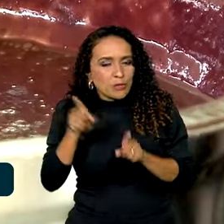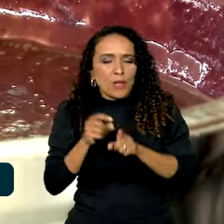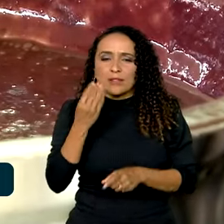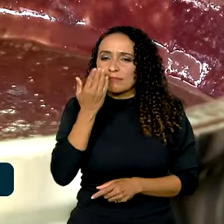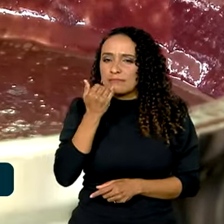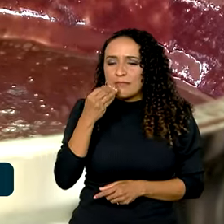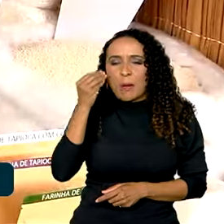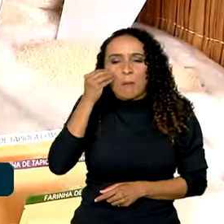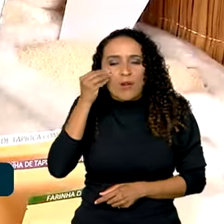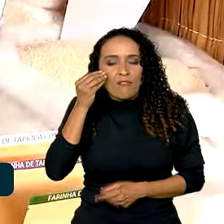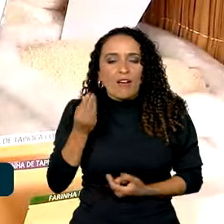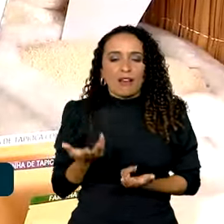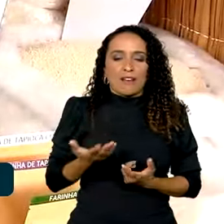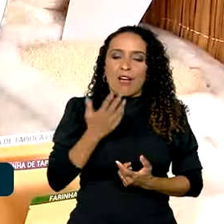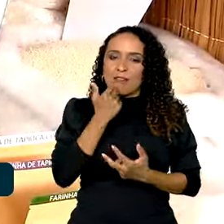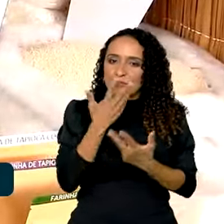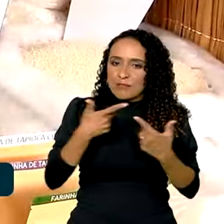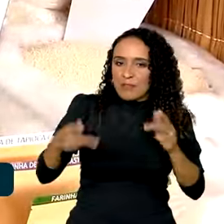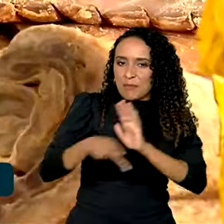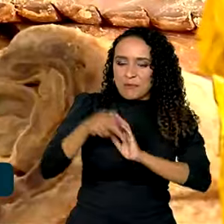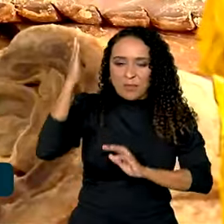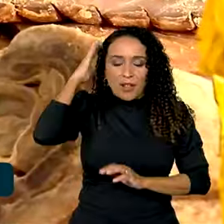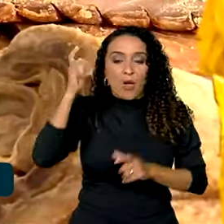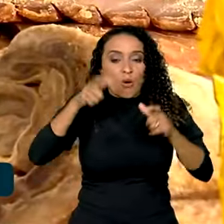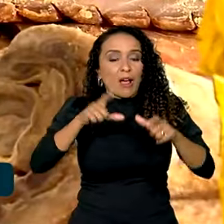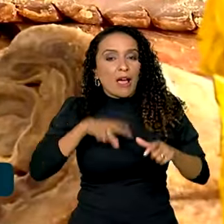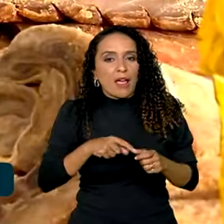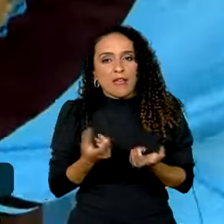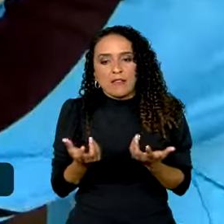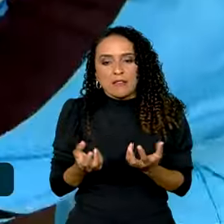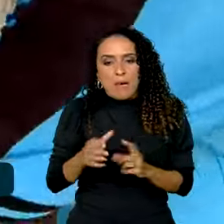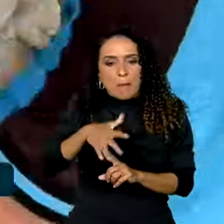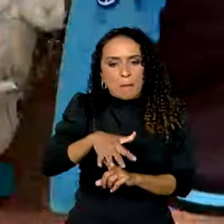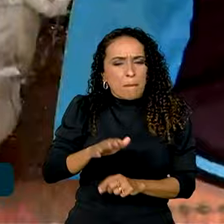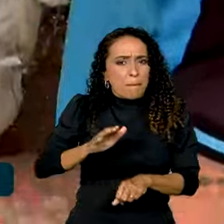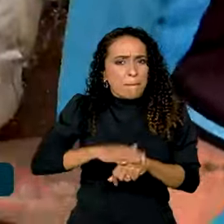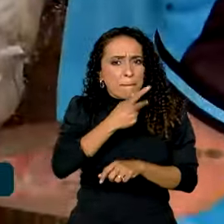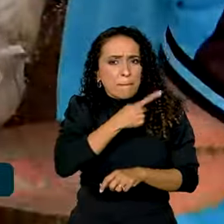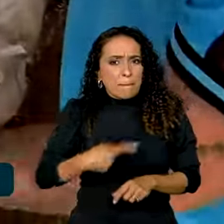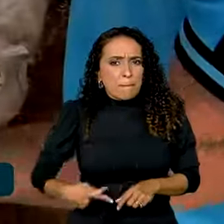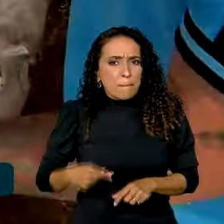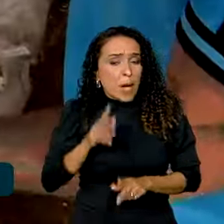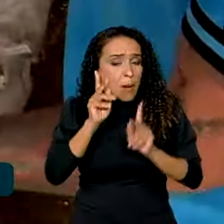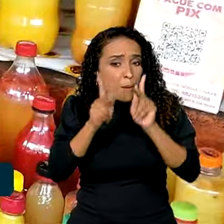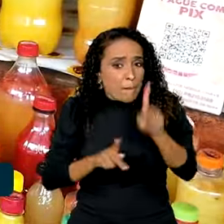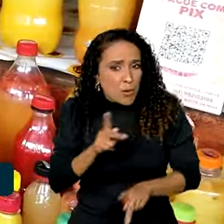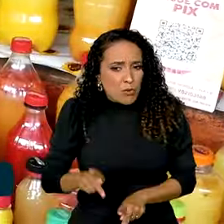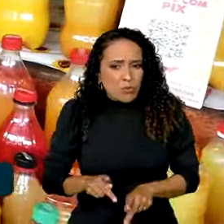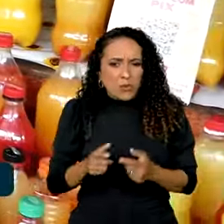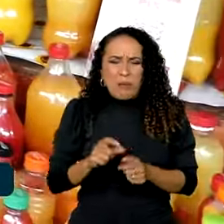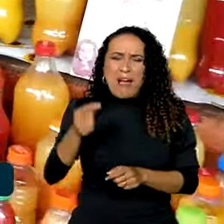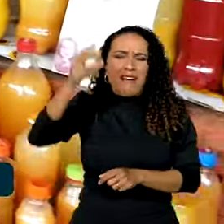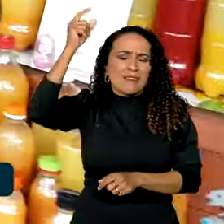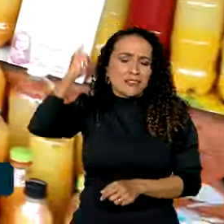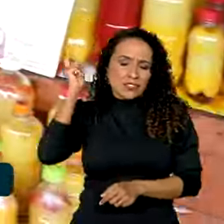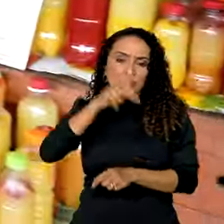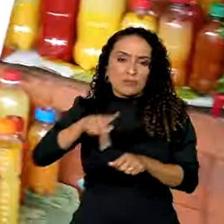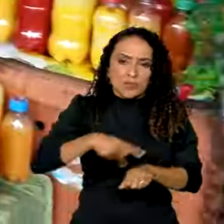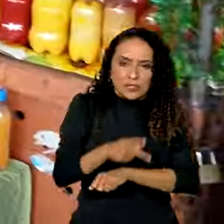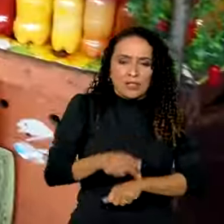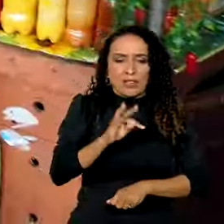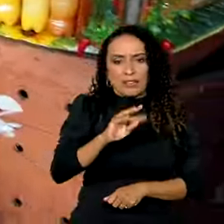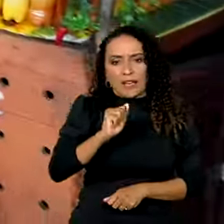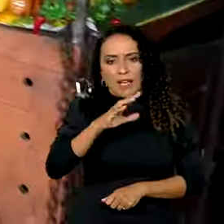culinária paraense. O local é considerado um dos mercados públicos mais antigos do país. Tacacá,